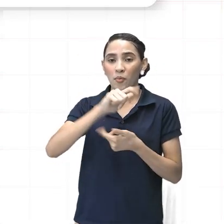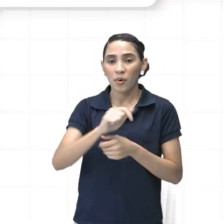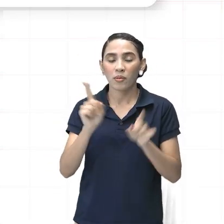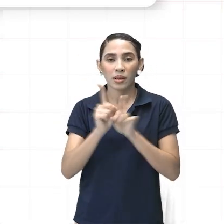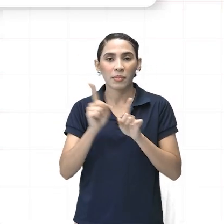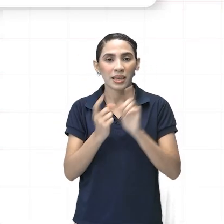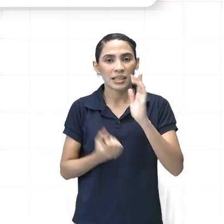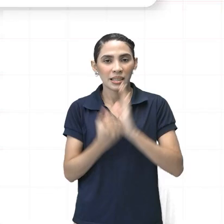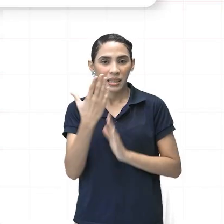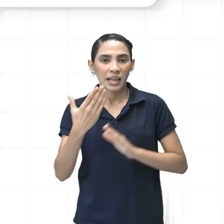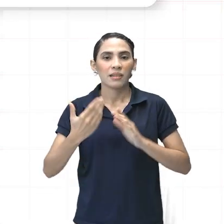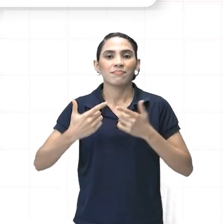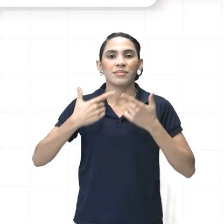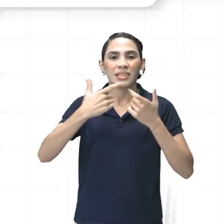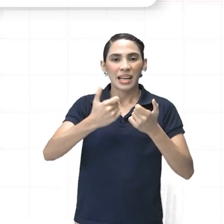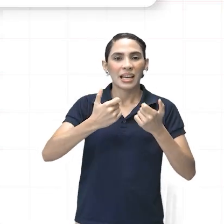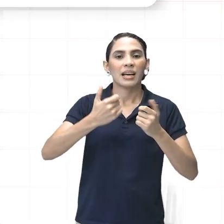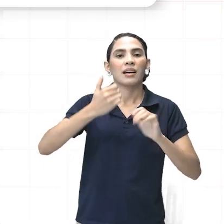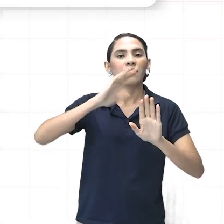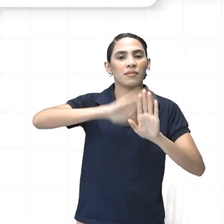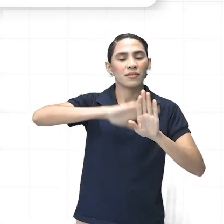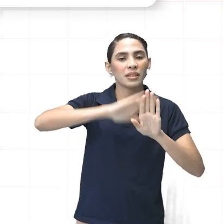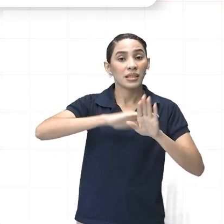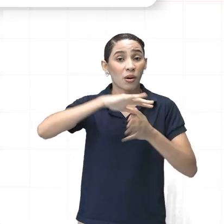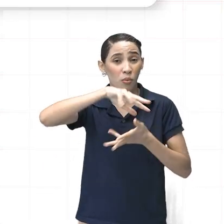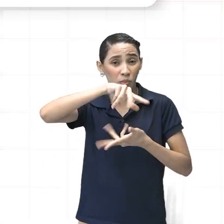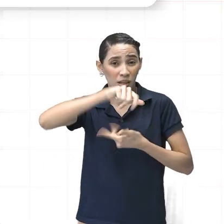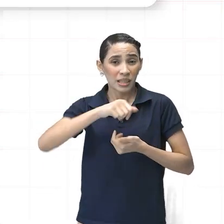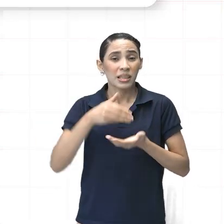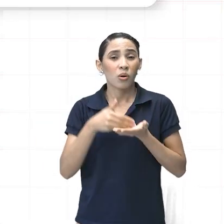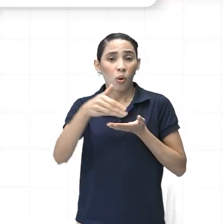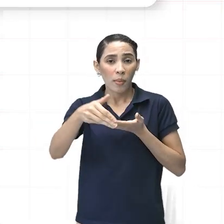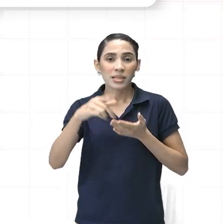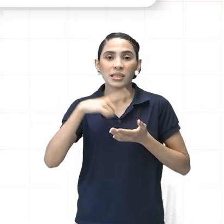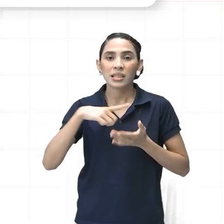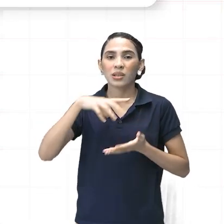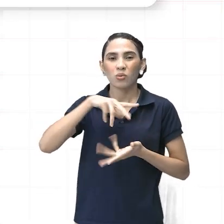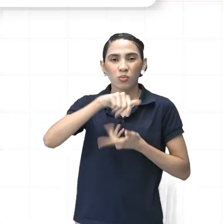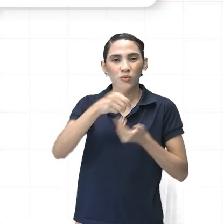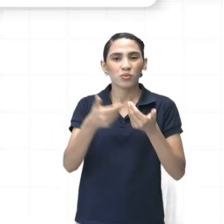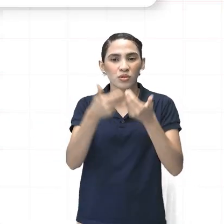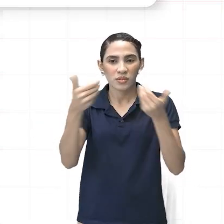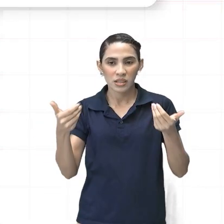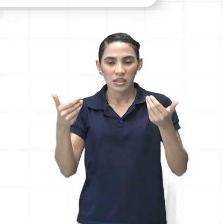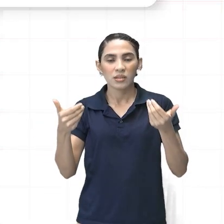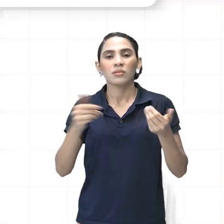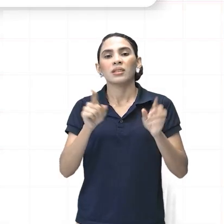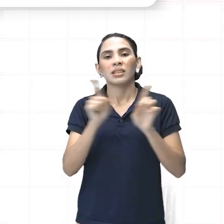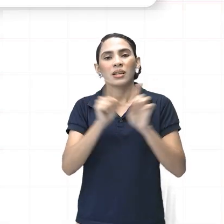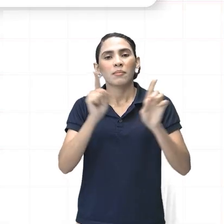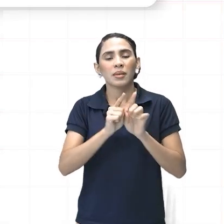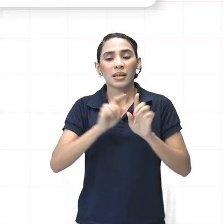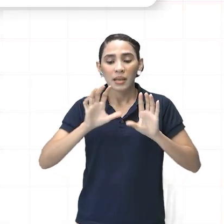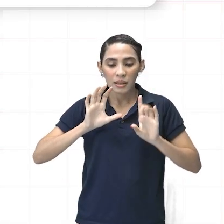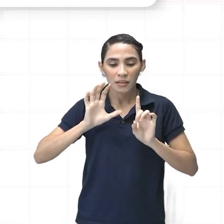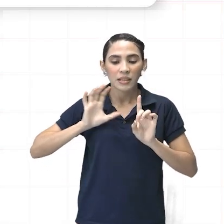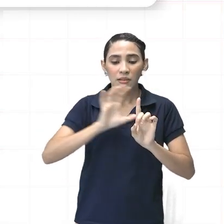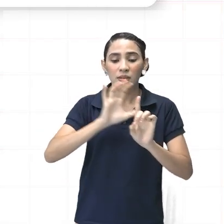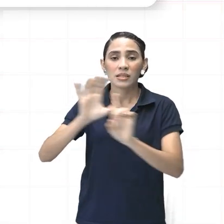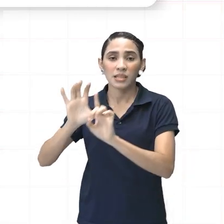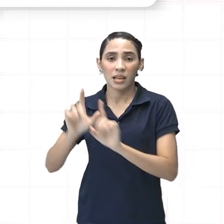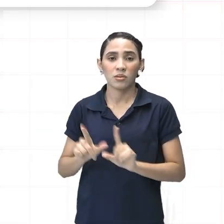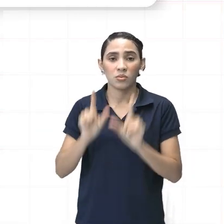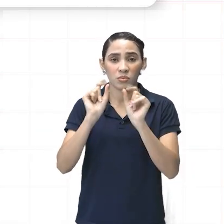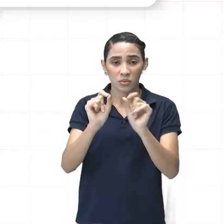com o surgimento da Guerra Fria, o planeta ele começa realmente a ter esse mundo dividido, tá? Que acabou sendo impulsionado pelo